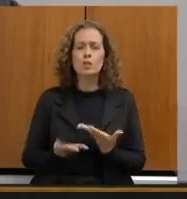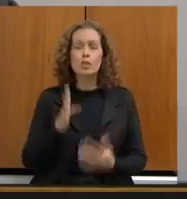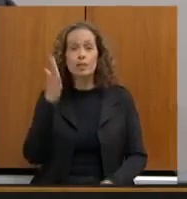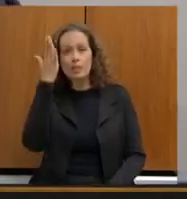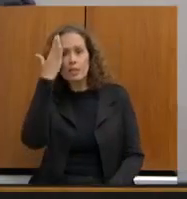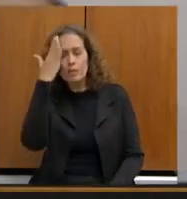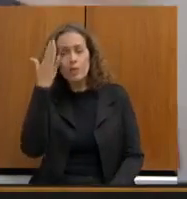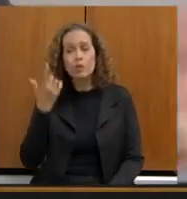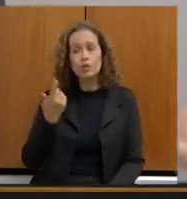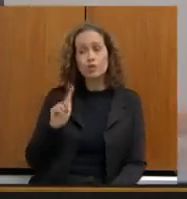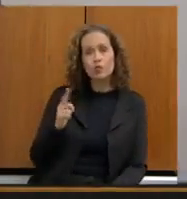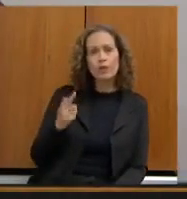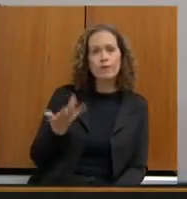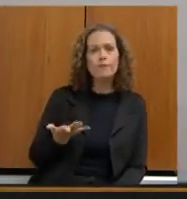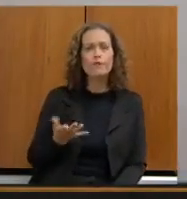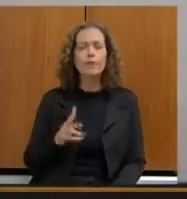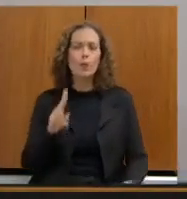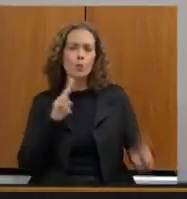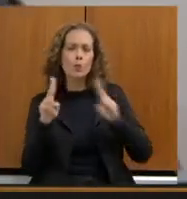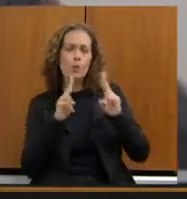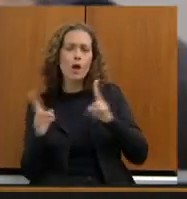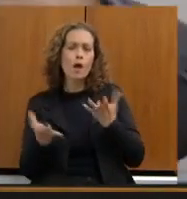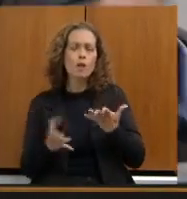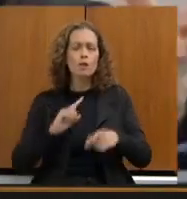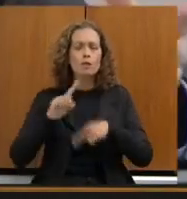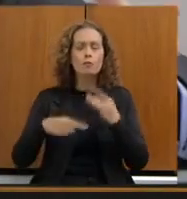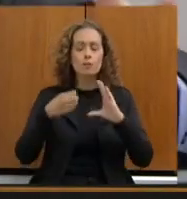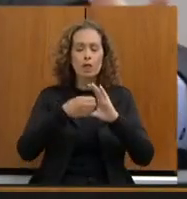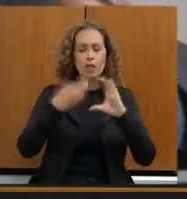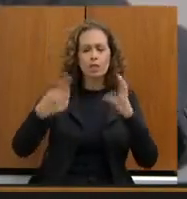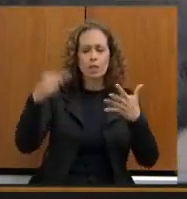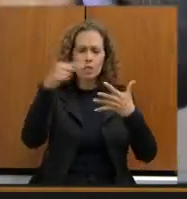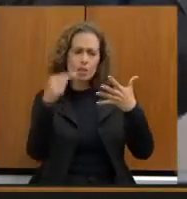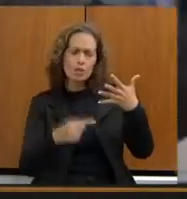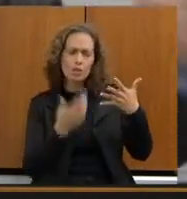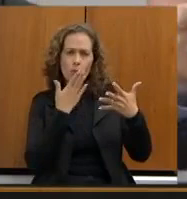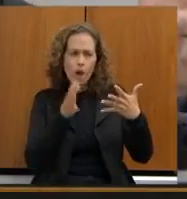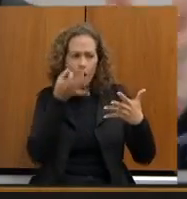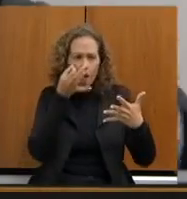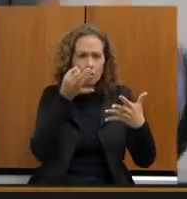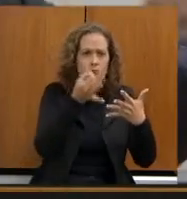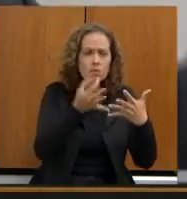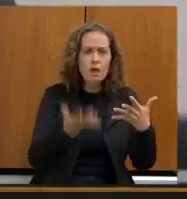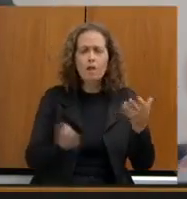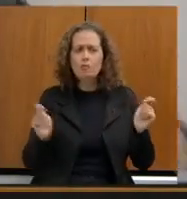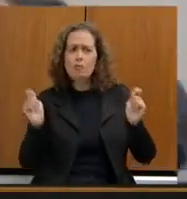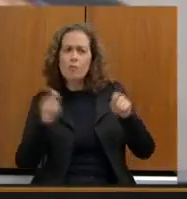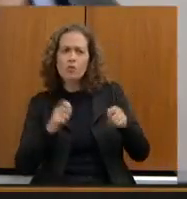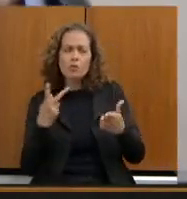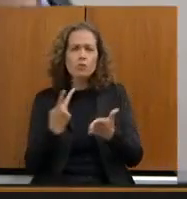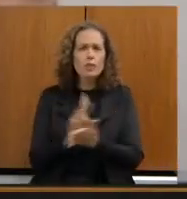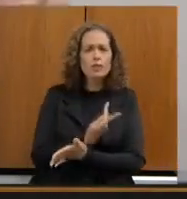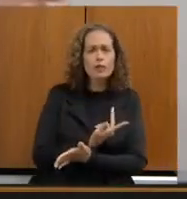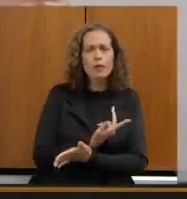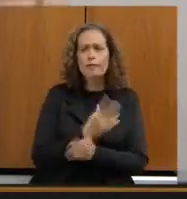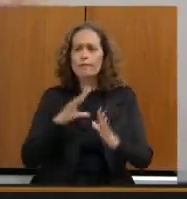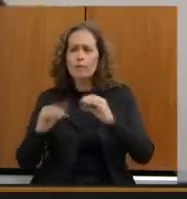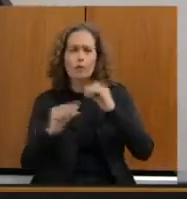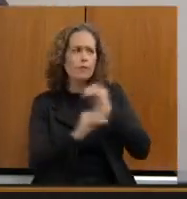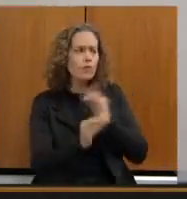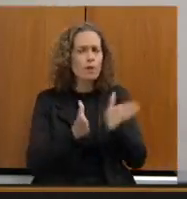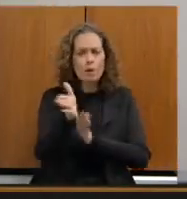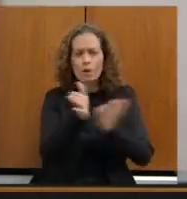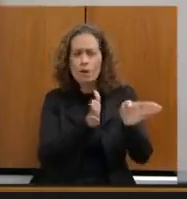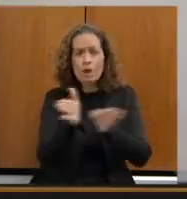geografia urbana depois prestar atenção nas características nas possibilidades que pode acontecer rotas de fuga E tantas outras coisas